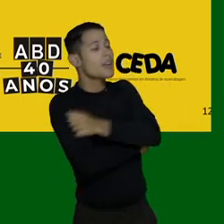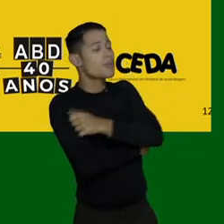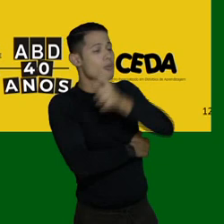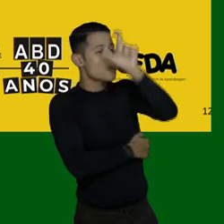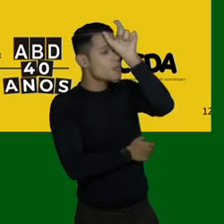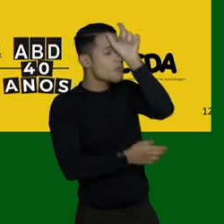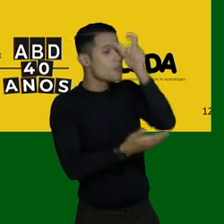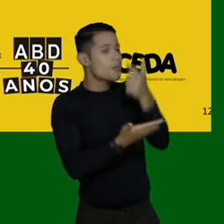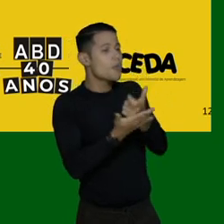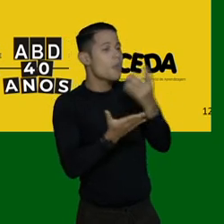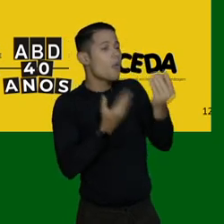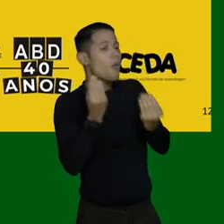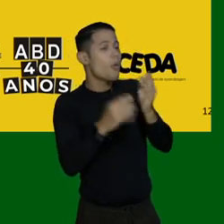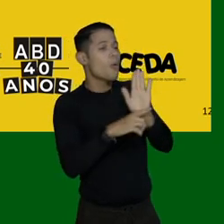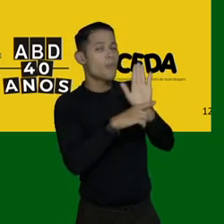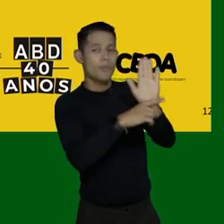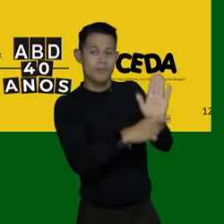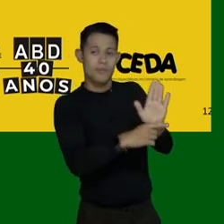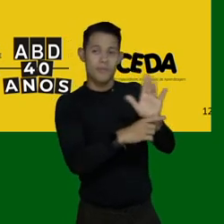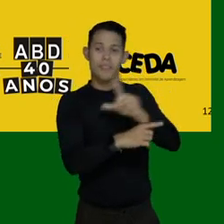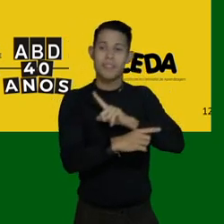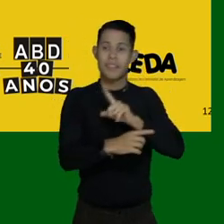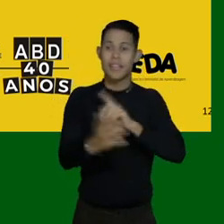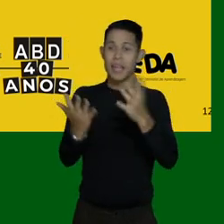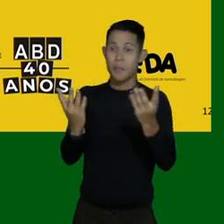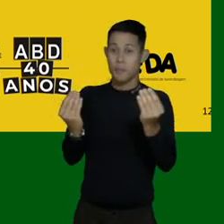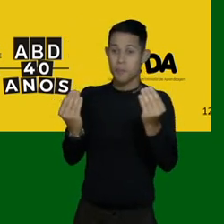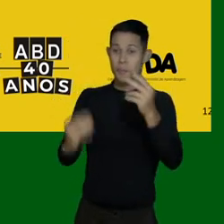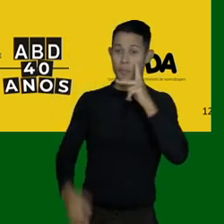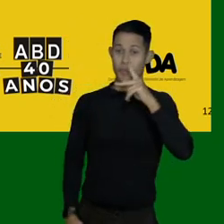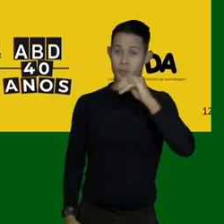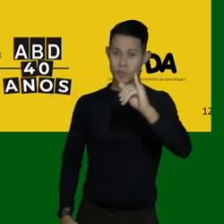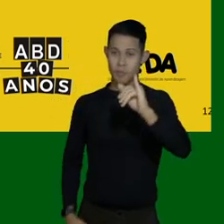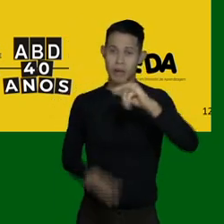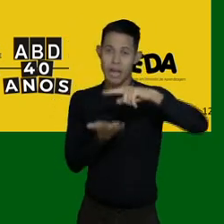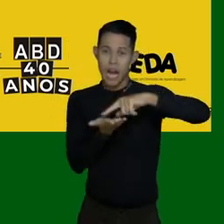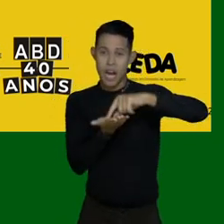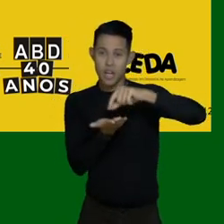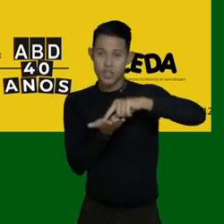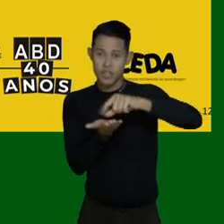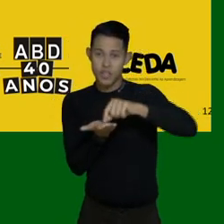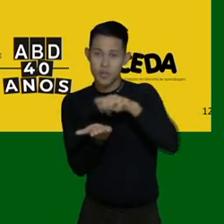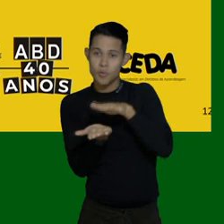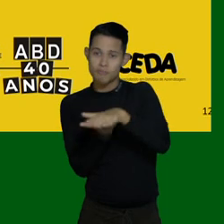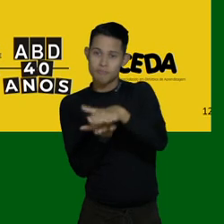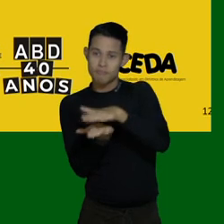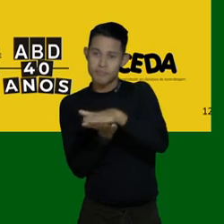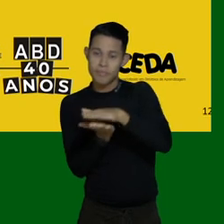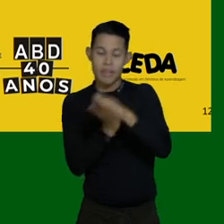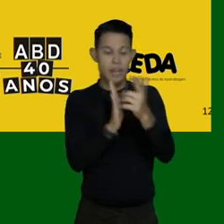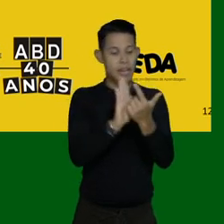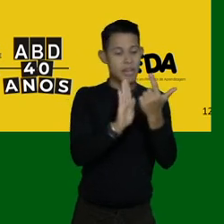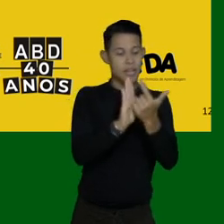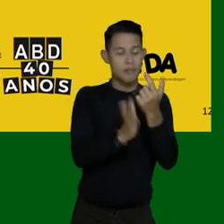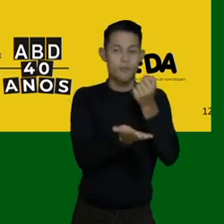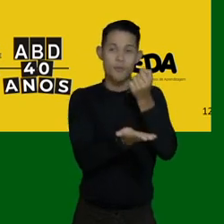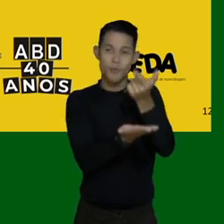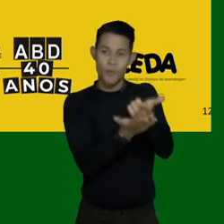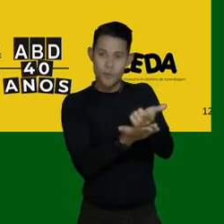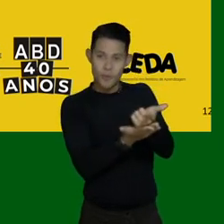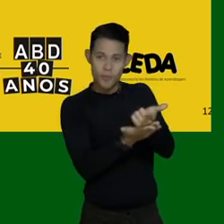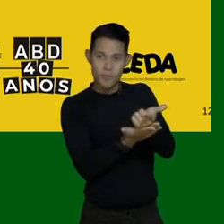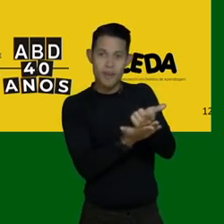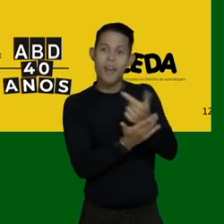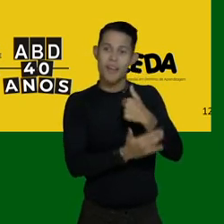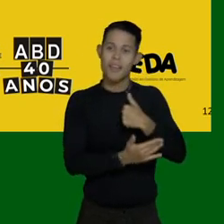e assim tem muitos pais que imprime artigos compra os nossos livros né aura que eu até queria